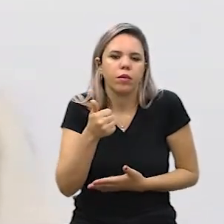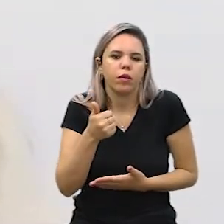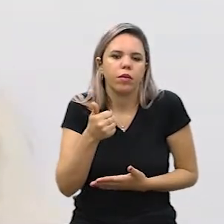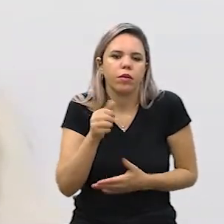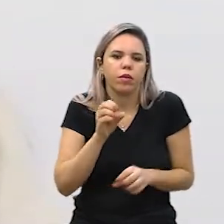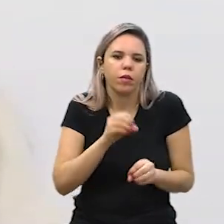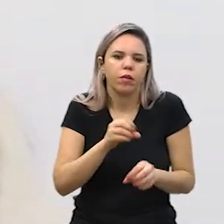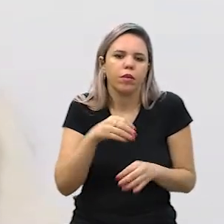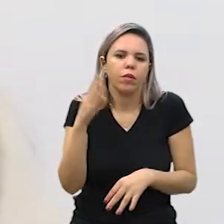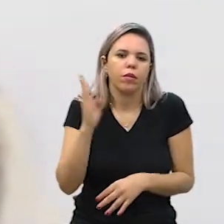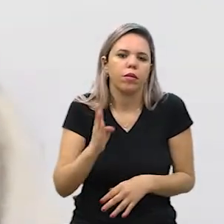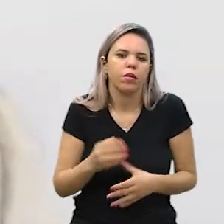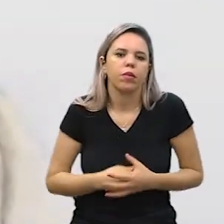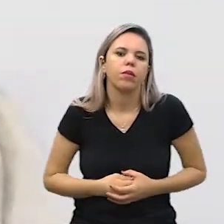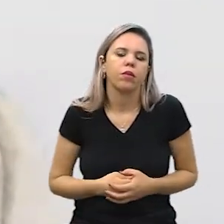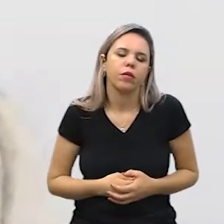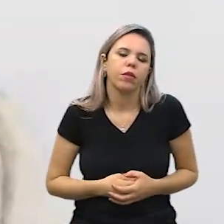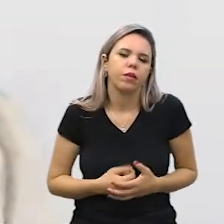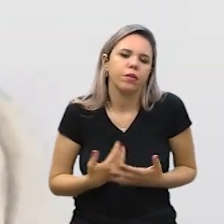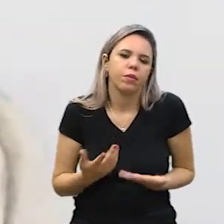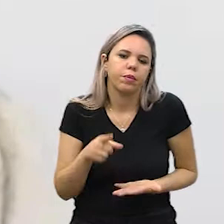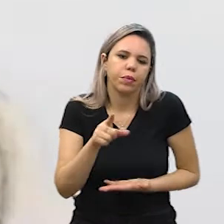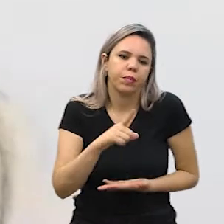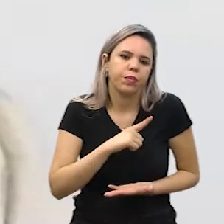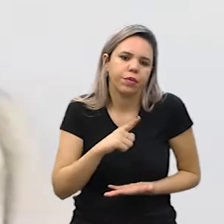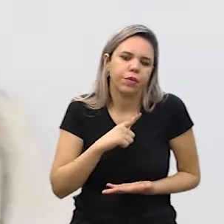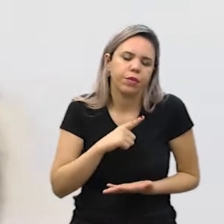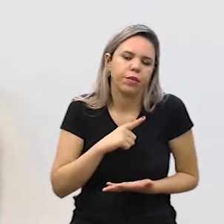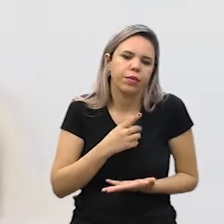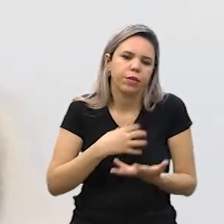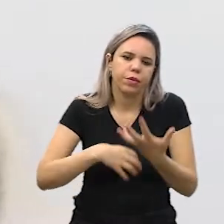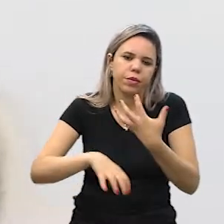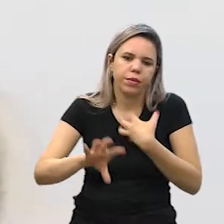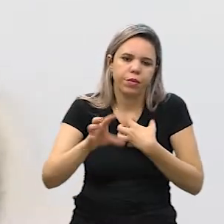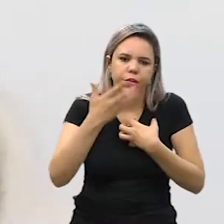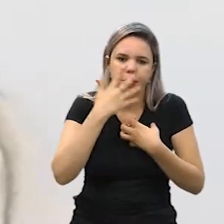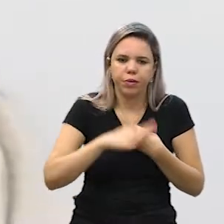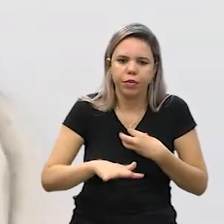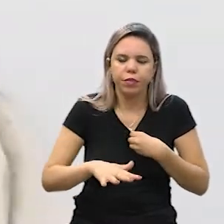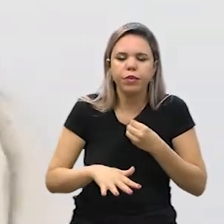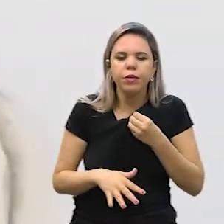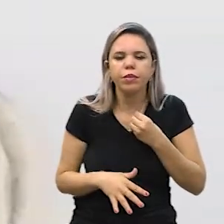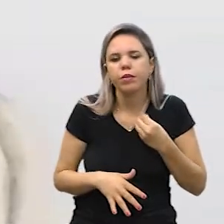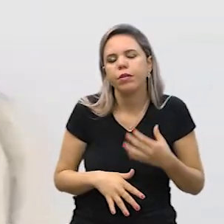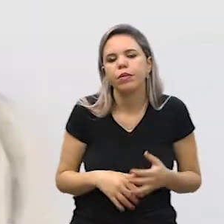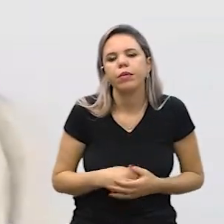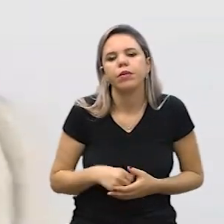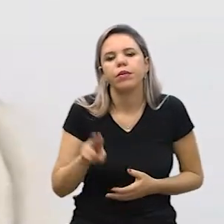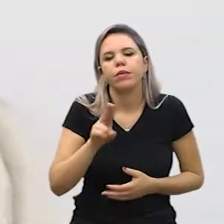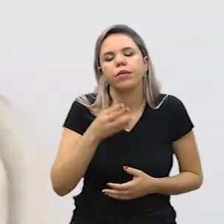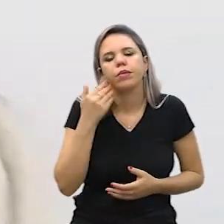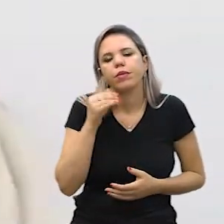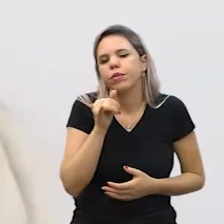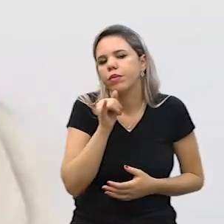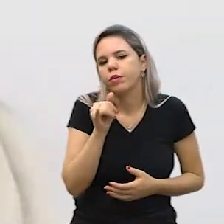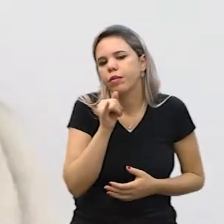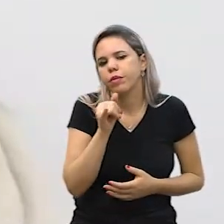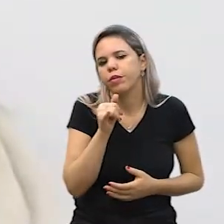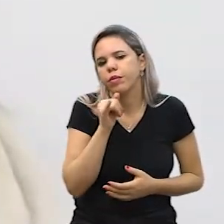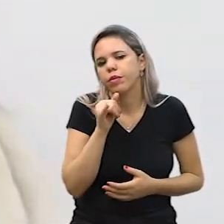cenário educacional no Brasil. Né? Então, quando você tem um olhar para essa criança, e eu utilizo um exemplo